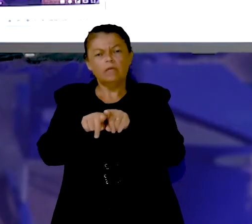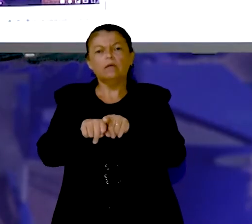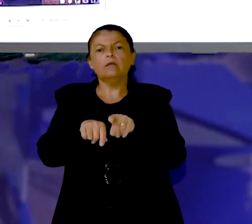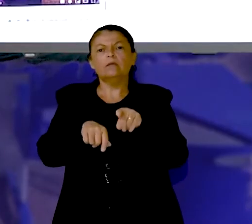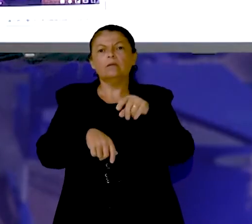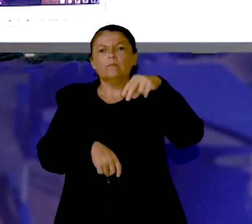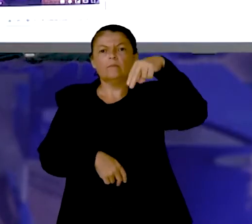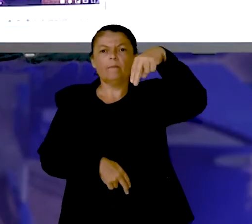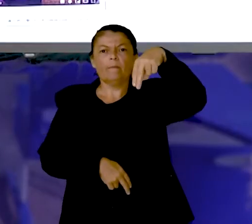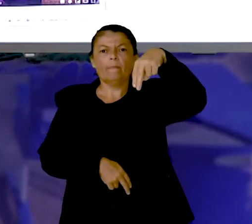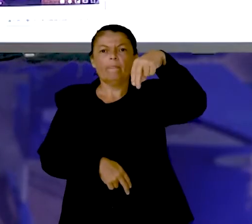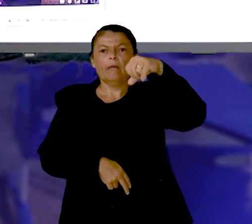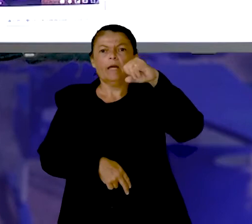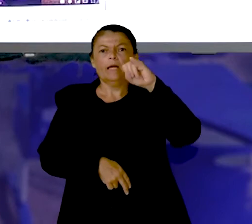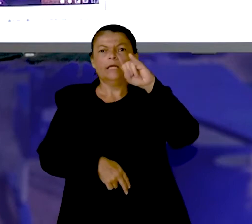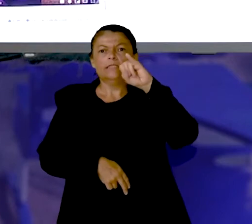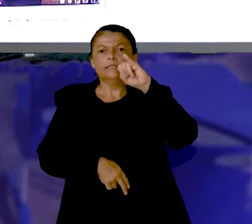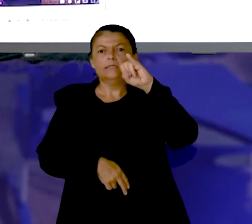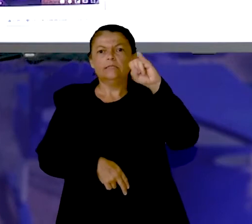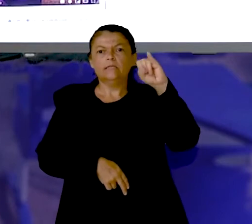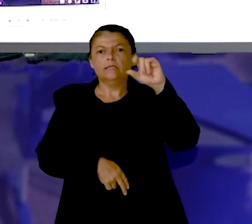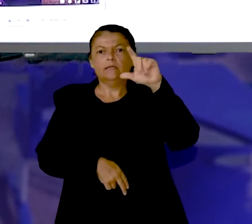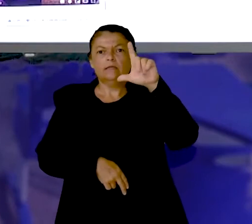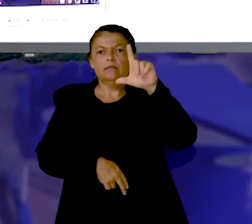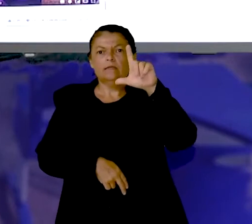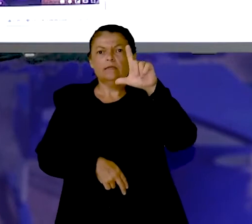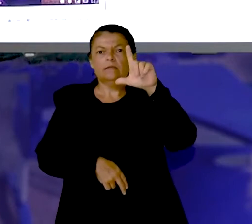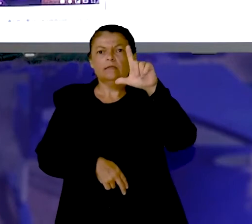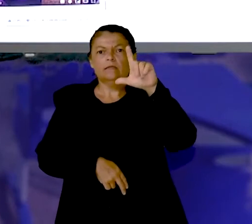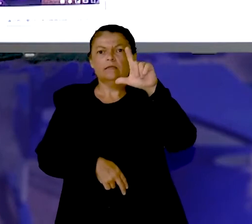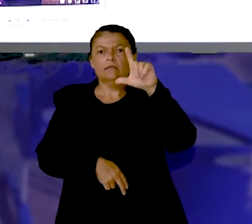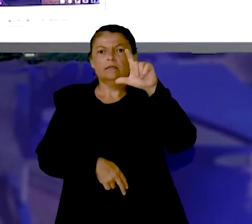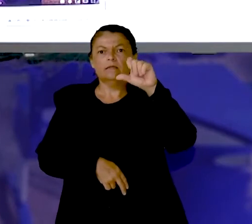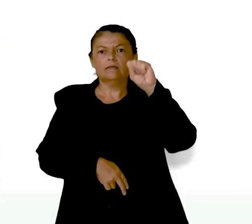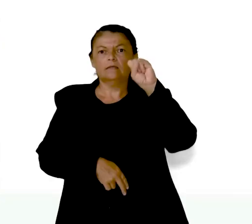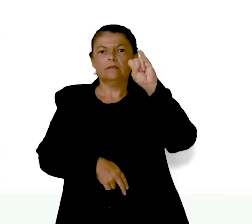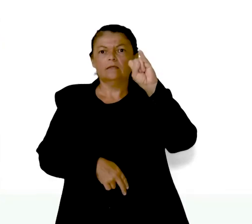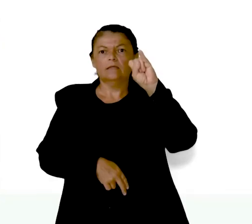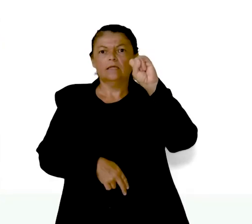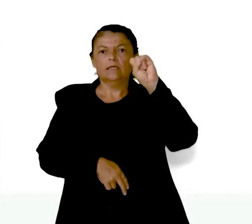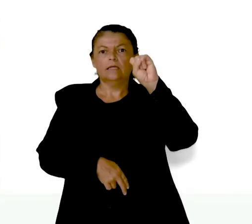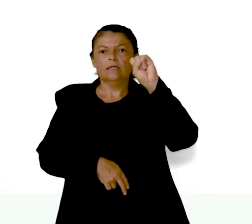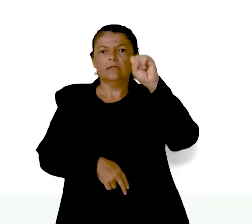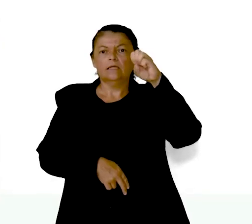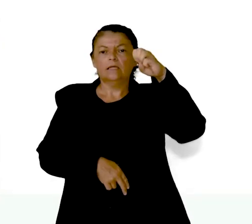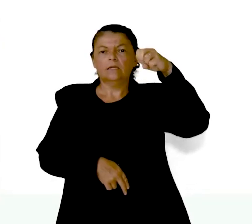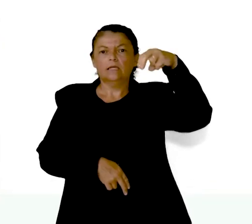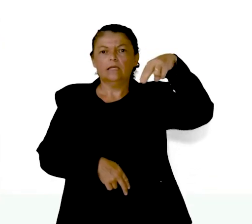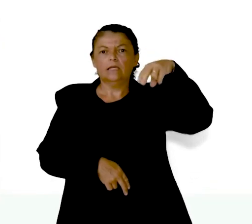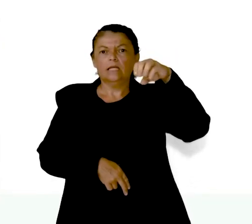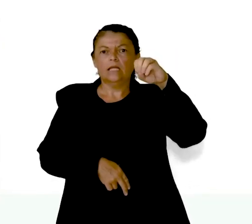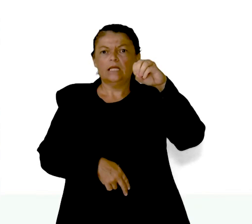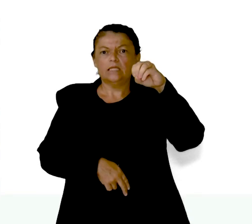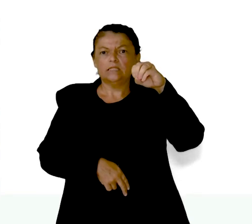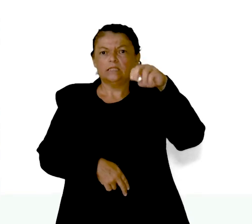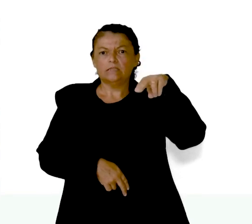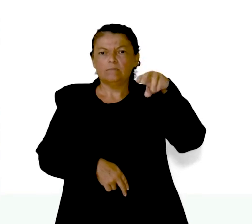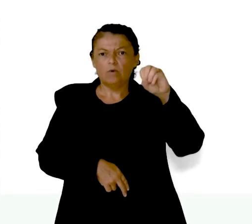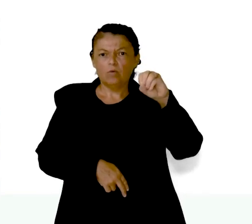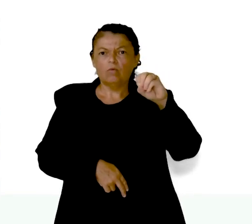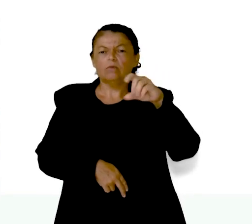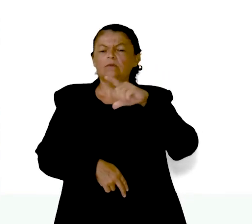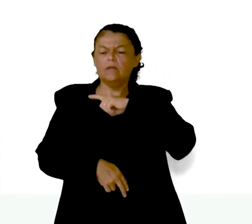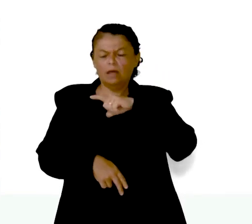só ir se orientando pelas imagens aqui. Temos também aqui uma explicação sobre o que é niilismo